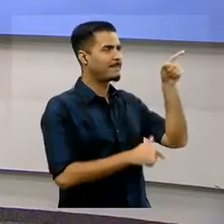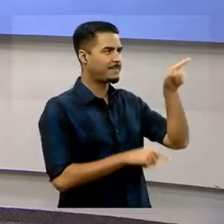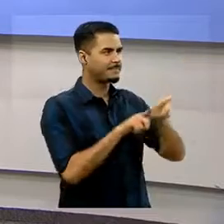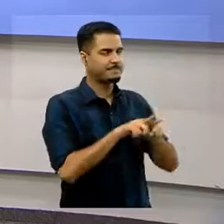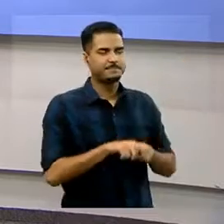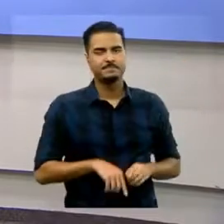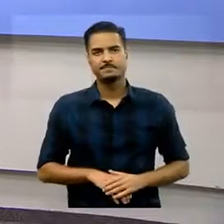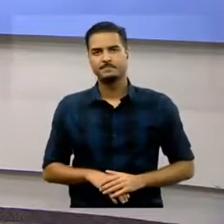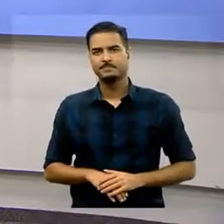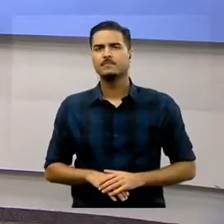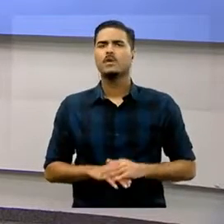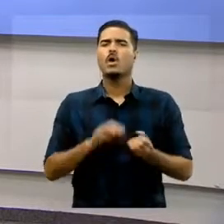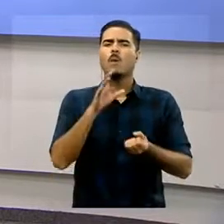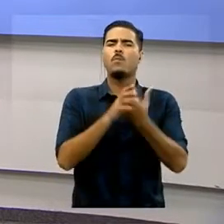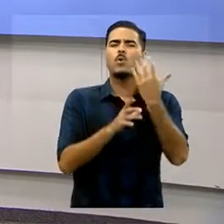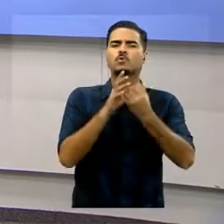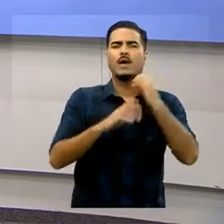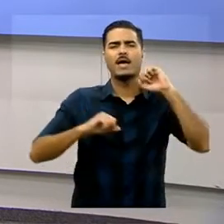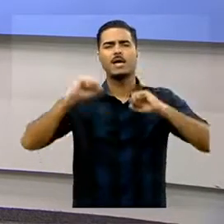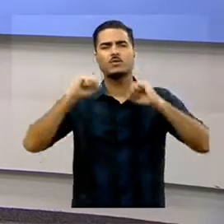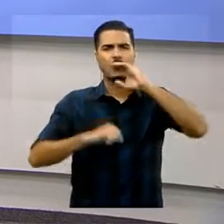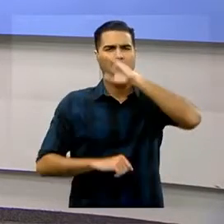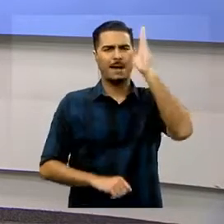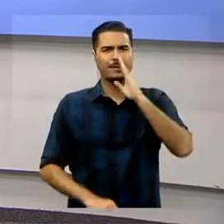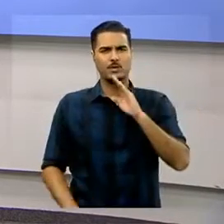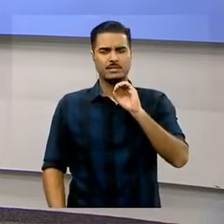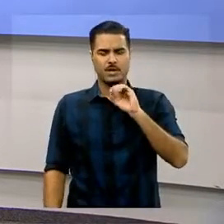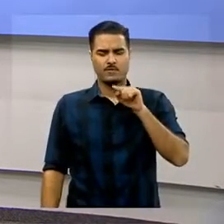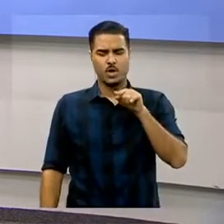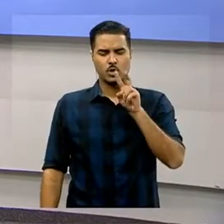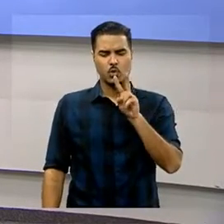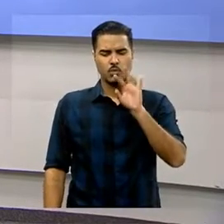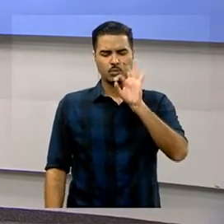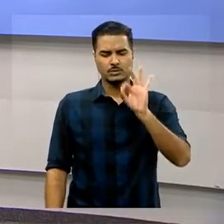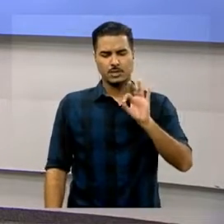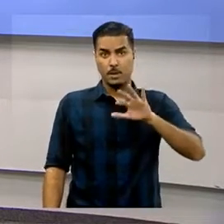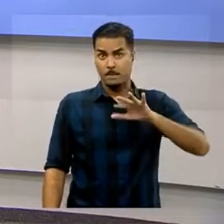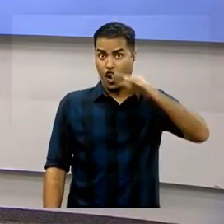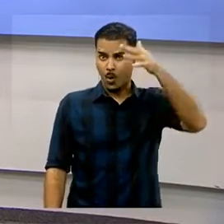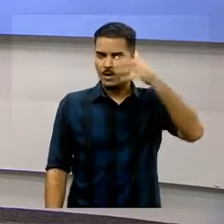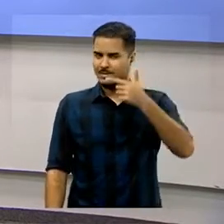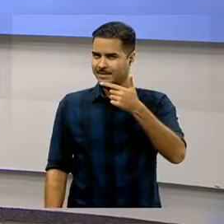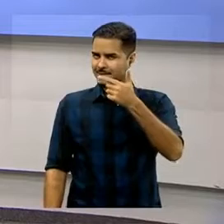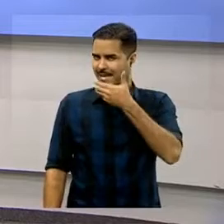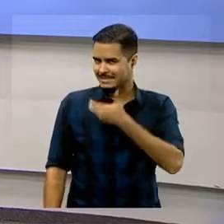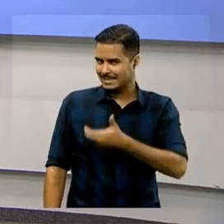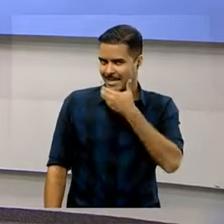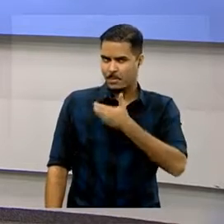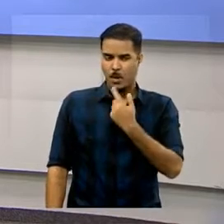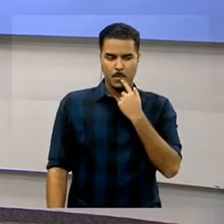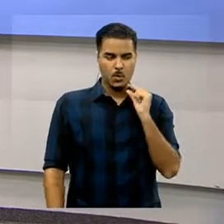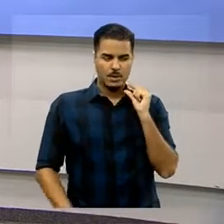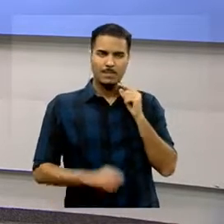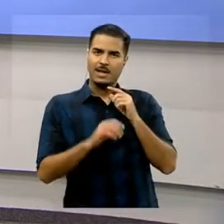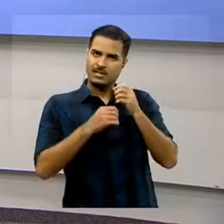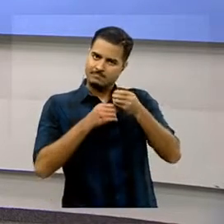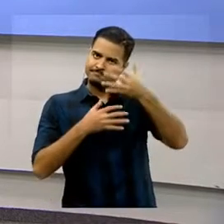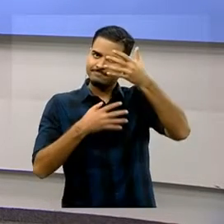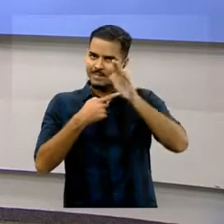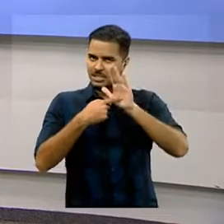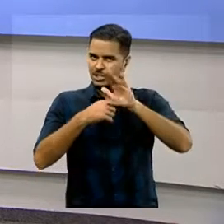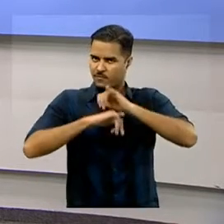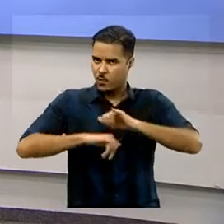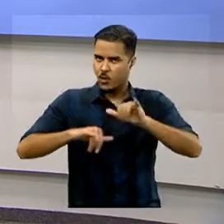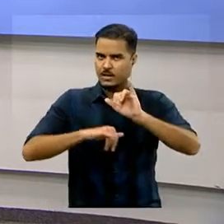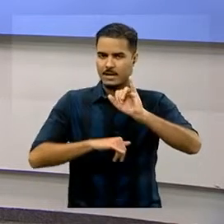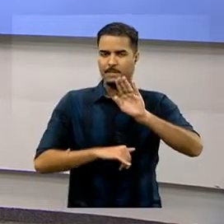A produção industrial brasileira subiu 0,2% em dezembro. O dado foi divulgado agora há pouco pelo IBGE. No acumulado